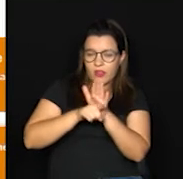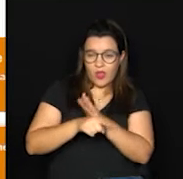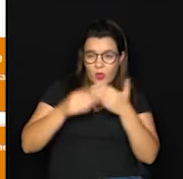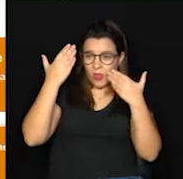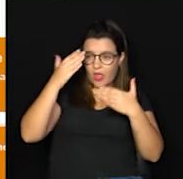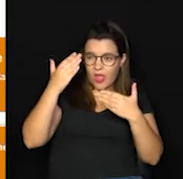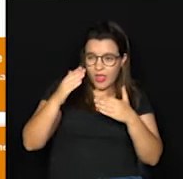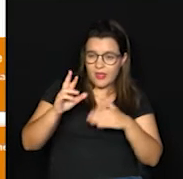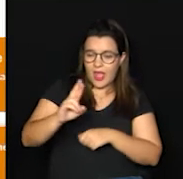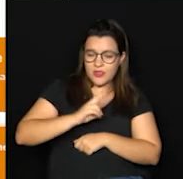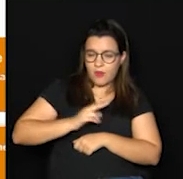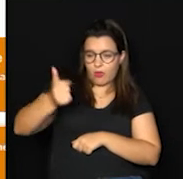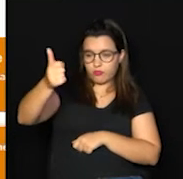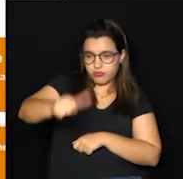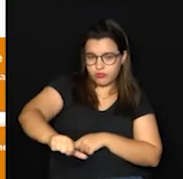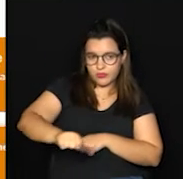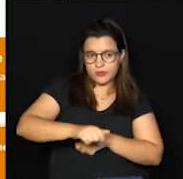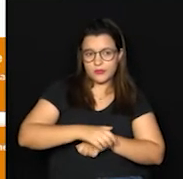mais de